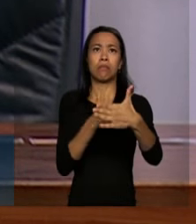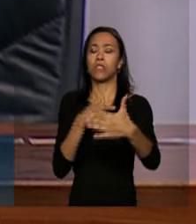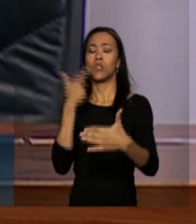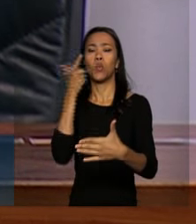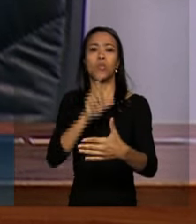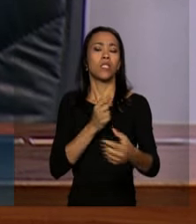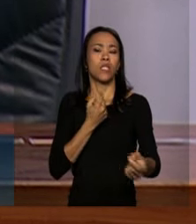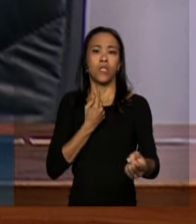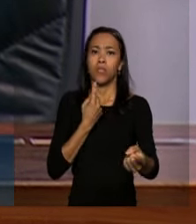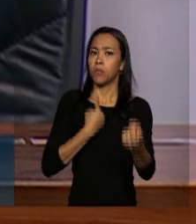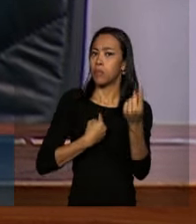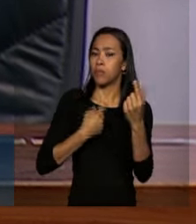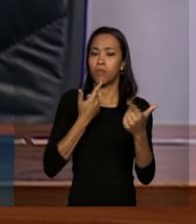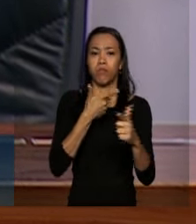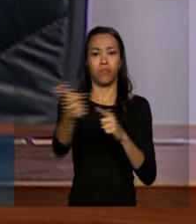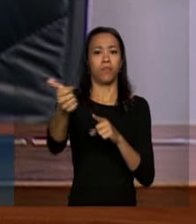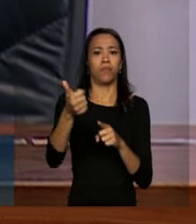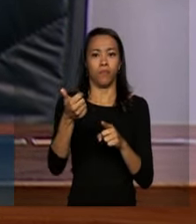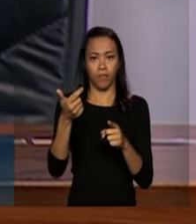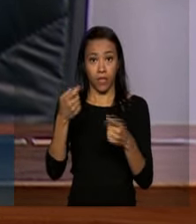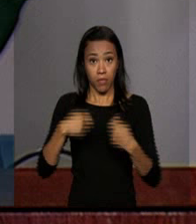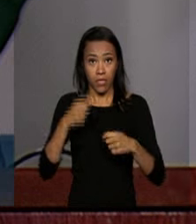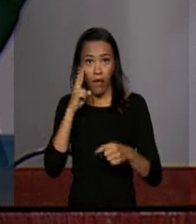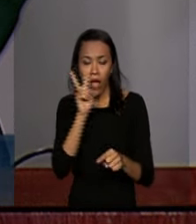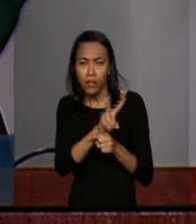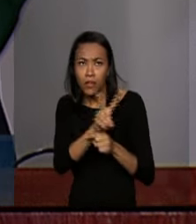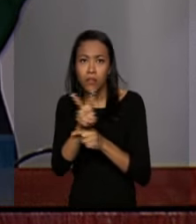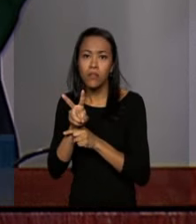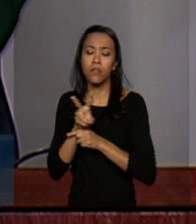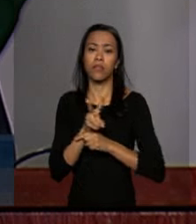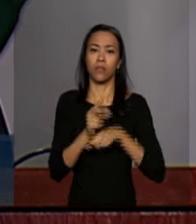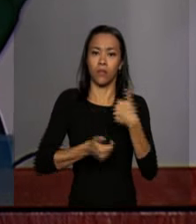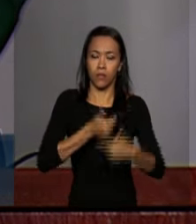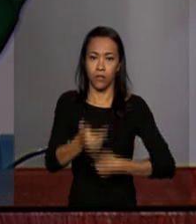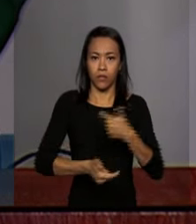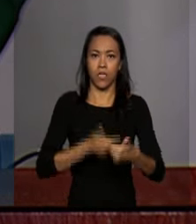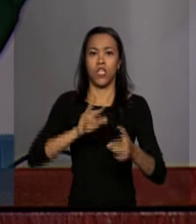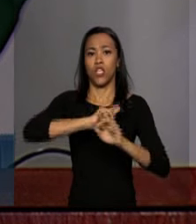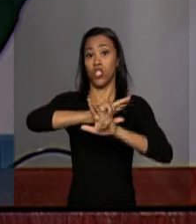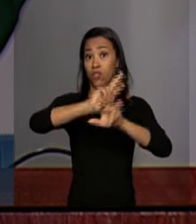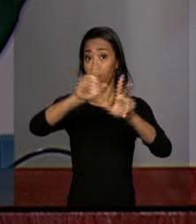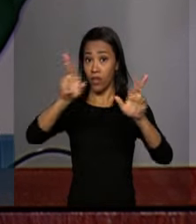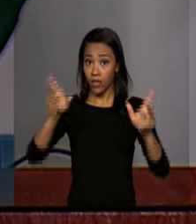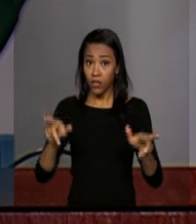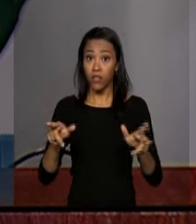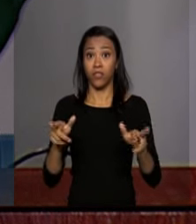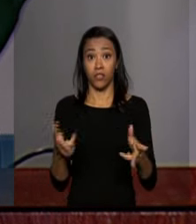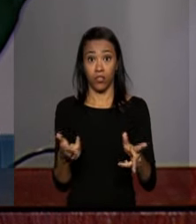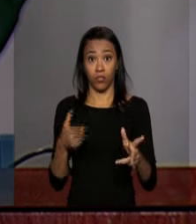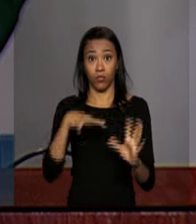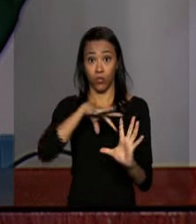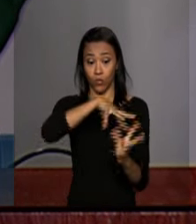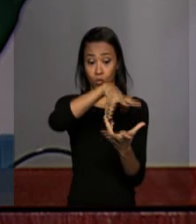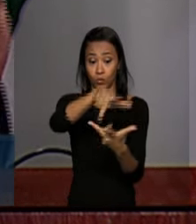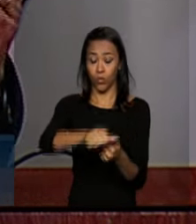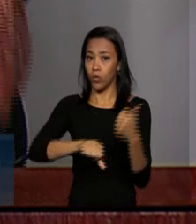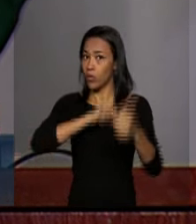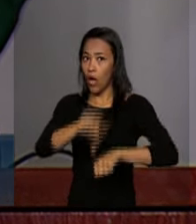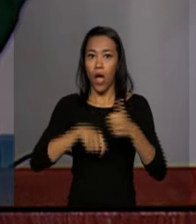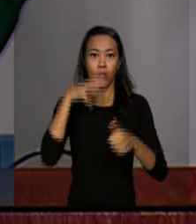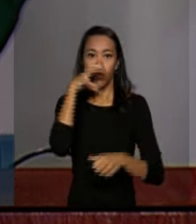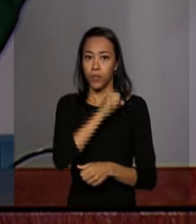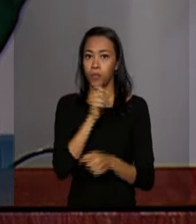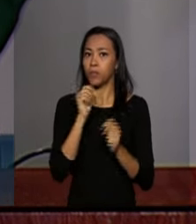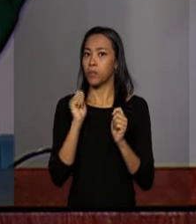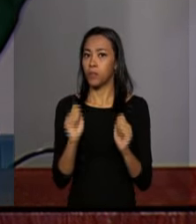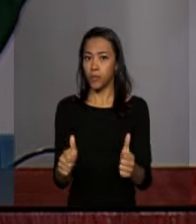requerem permanente atenção e diligência. Em diferentes partes deste nosso mundo em veloz transformação, sucedem-se